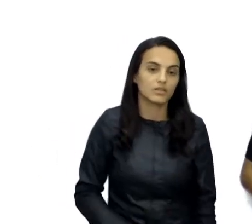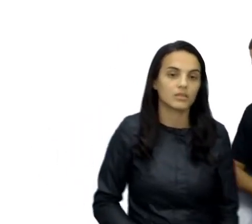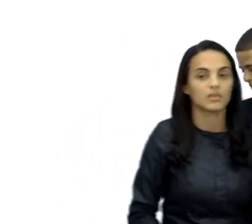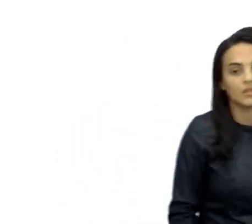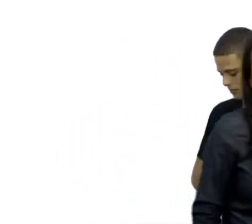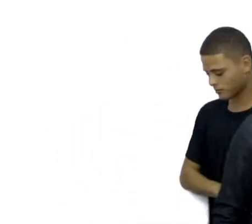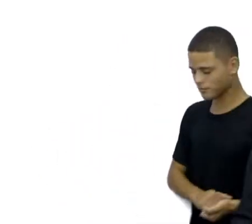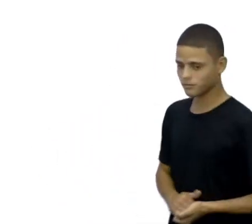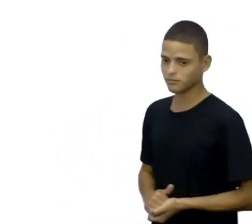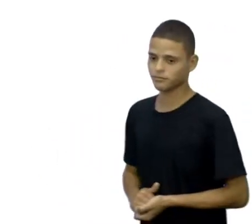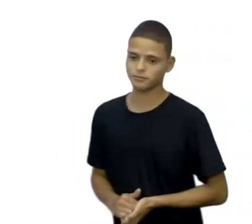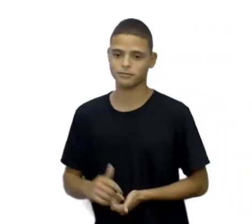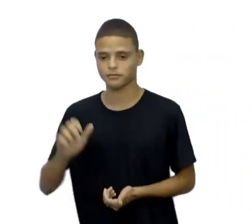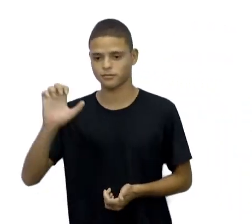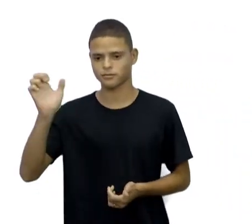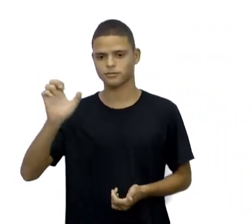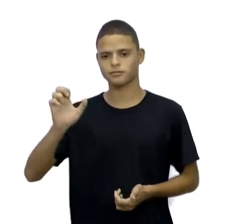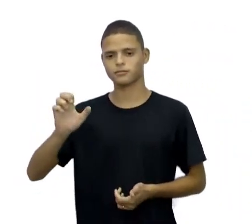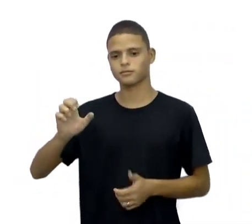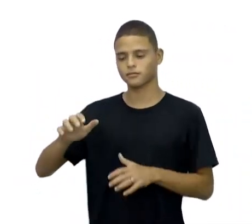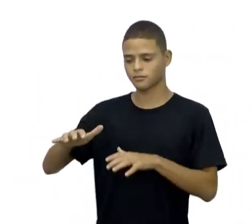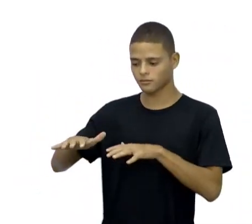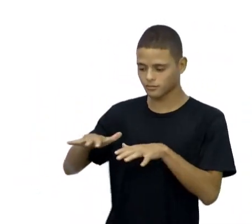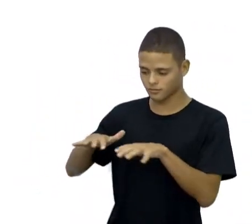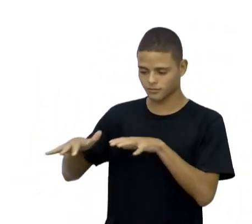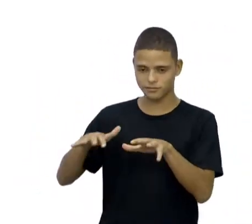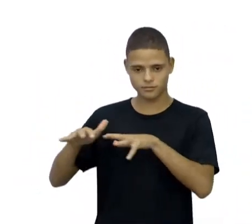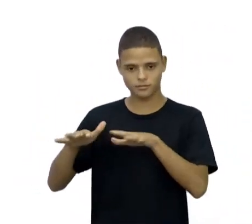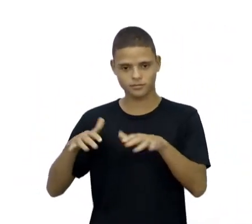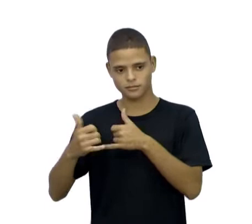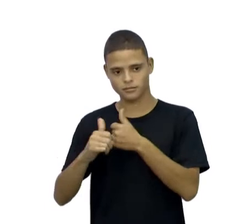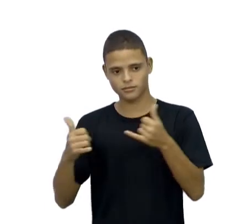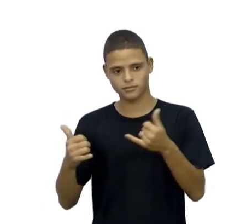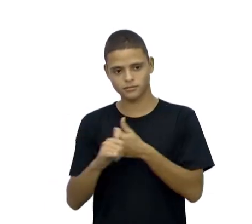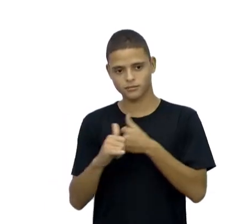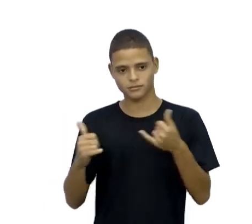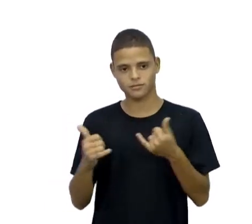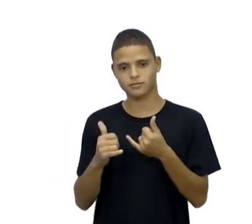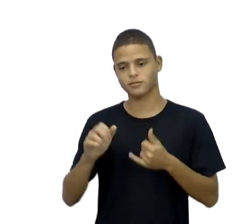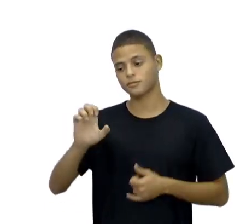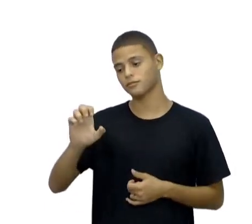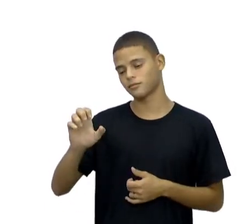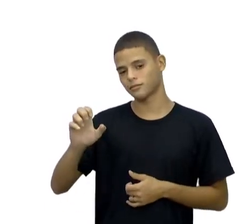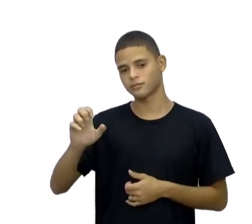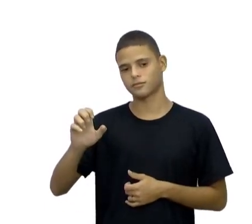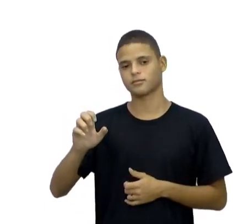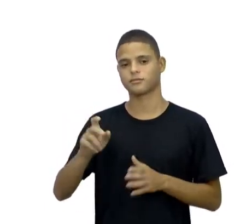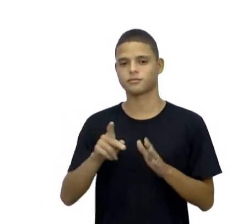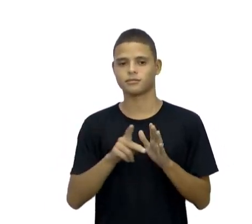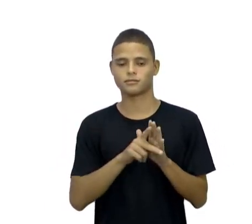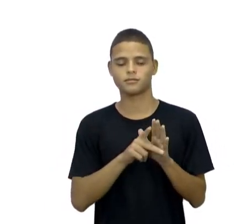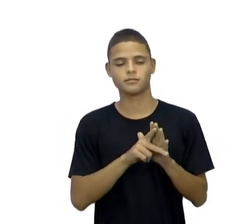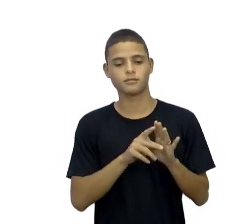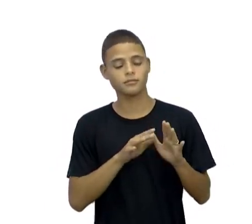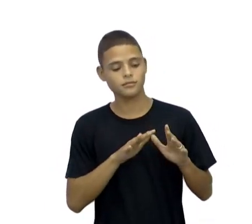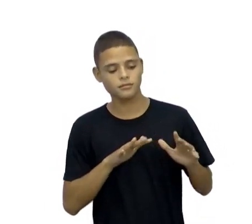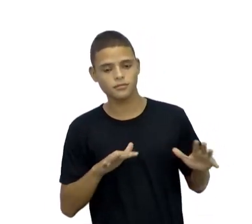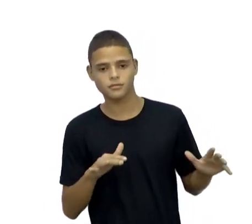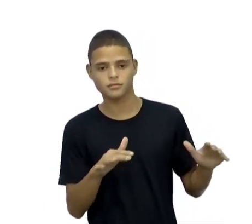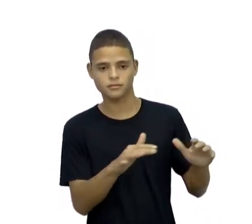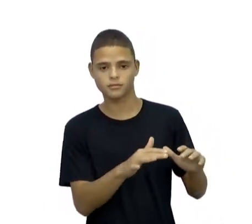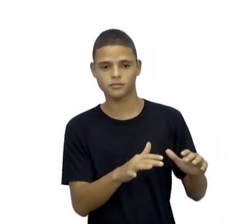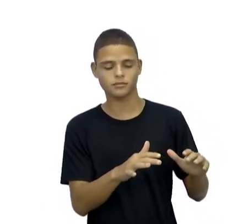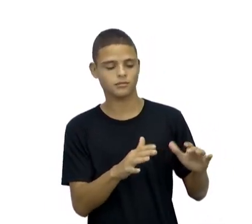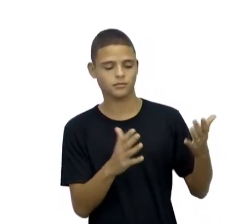elétron entra em movimento, para fora é o que a gente chama de eletrodinâmica. Todos os corpos